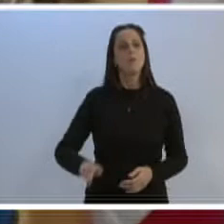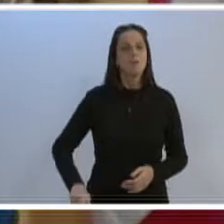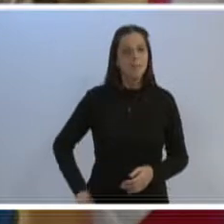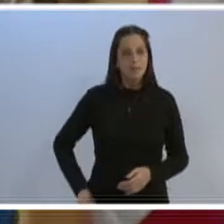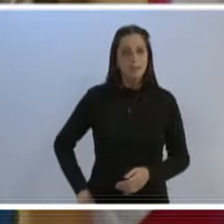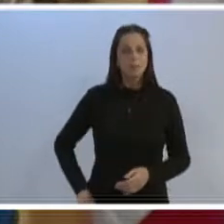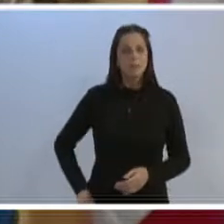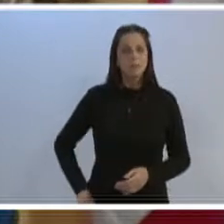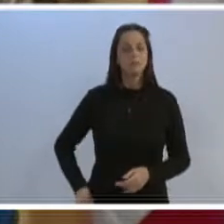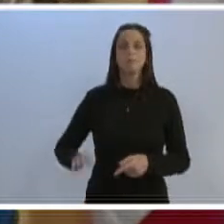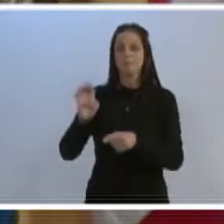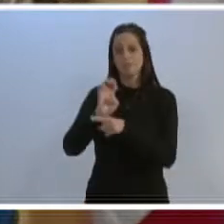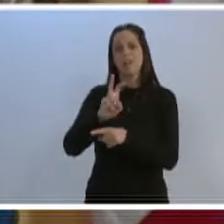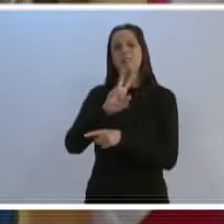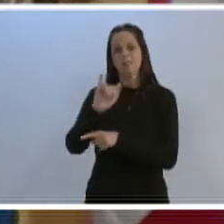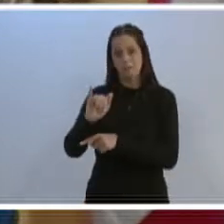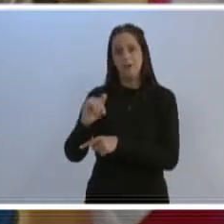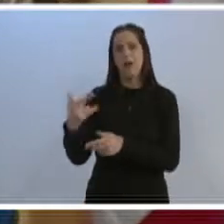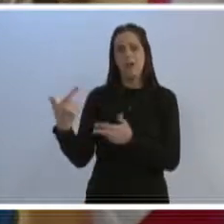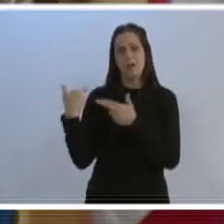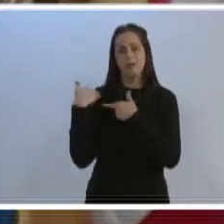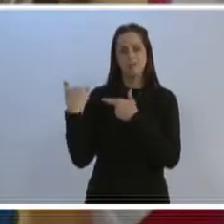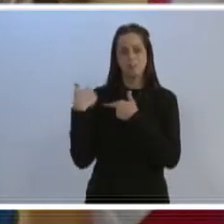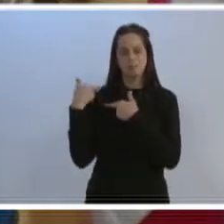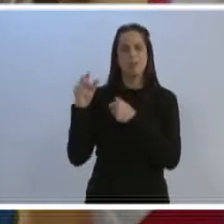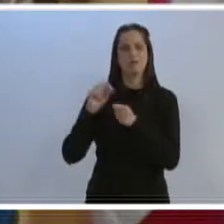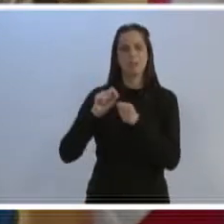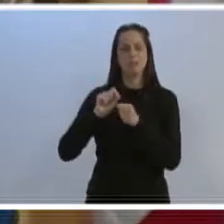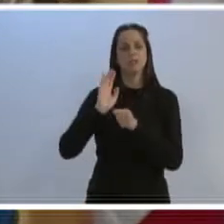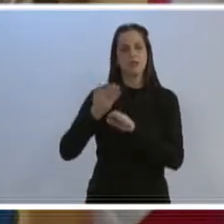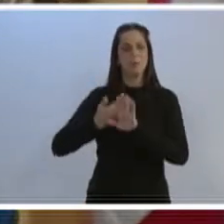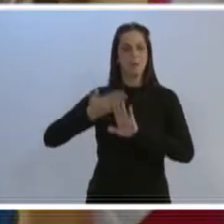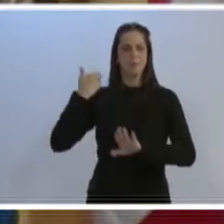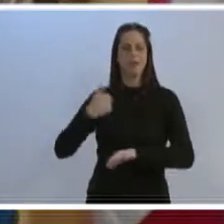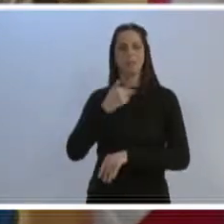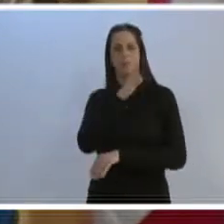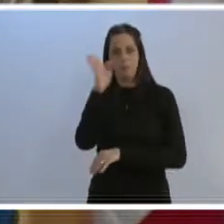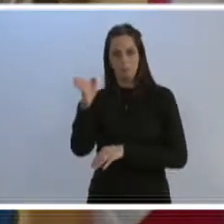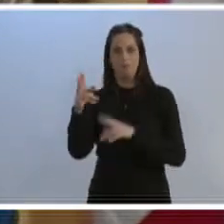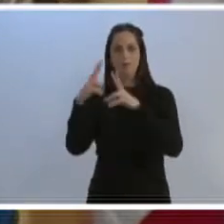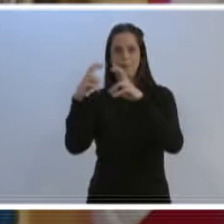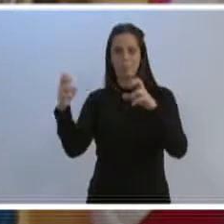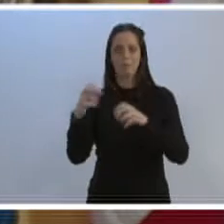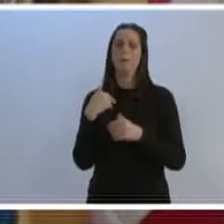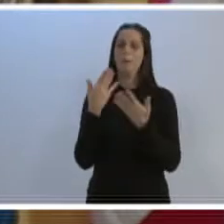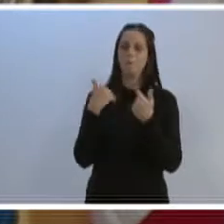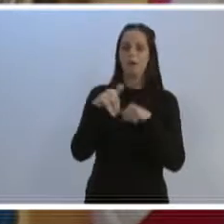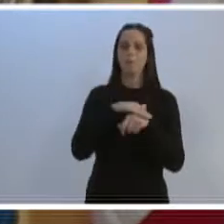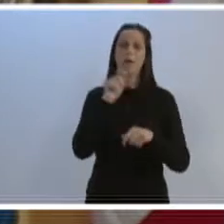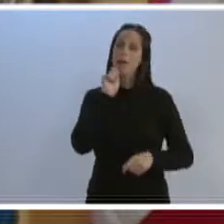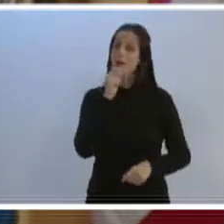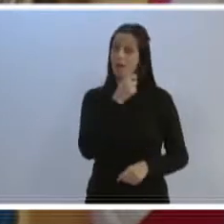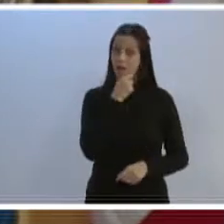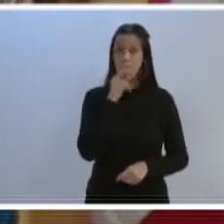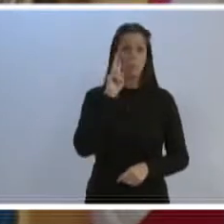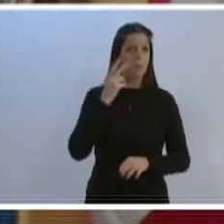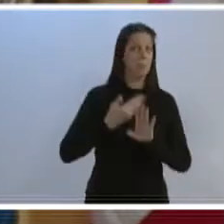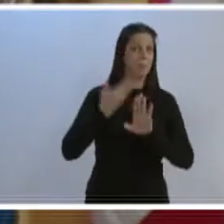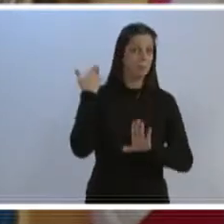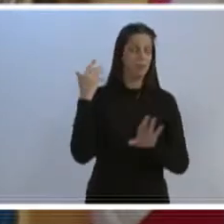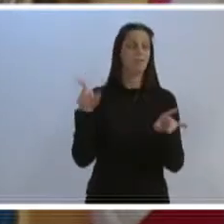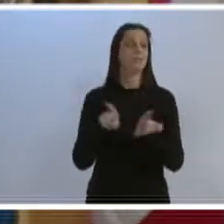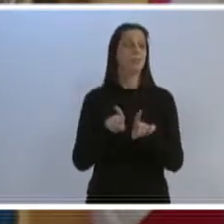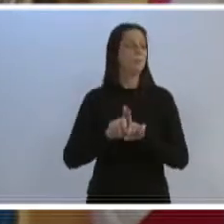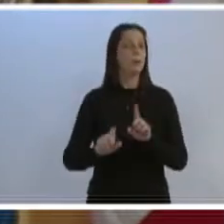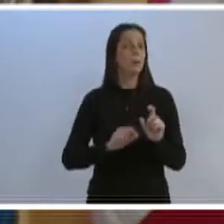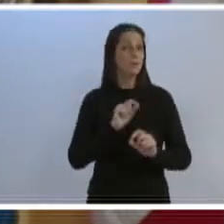do estado vai fazer a sua parte eu tive conversando sobre isso com o deputado ricardo alba eu me lembro também vereador